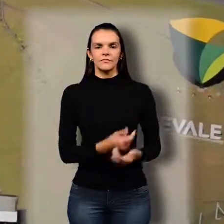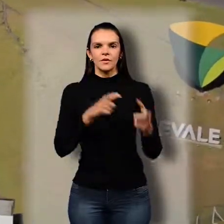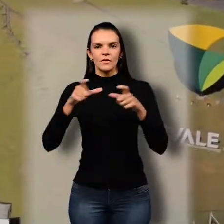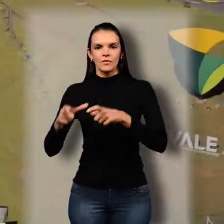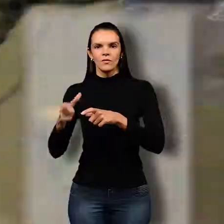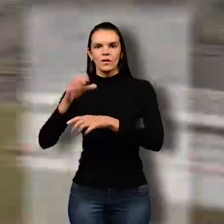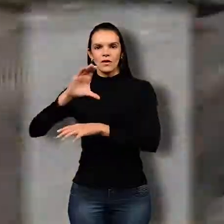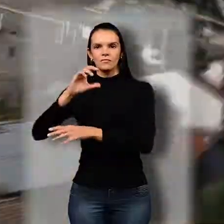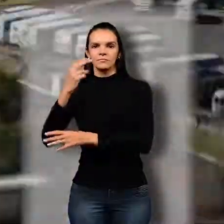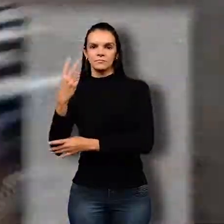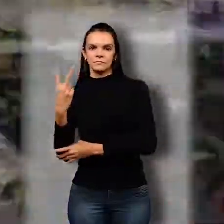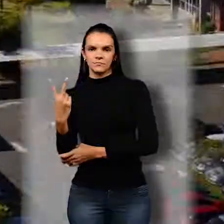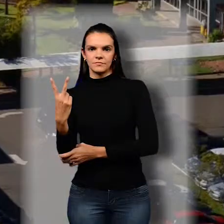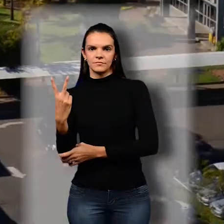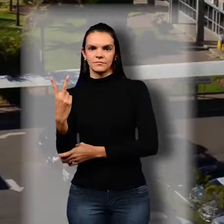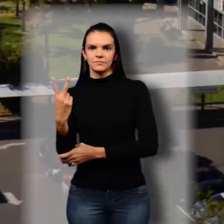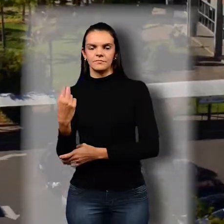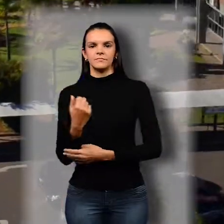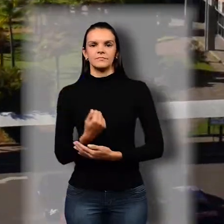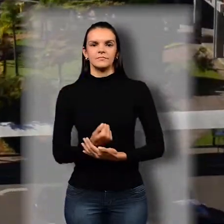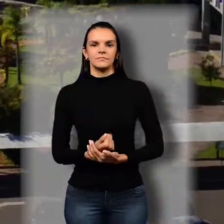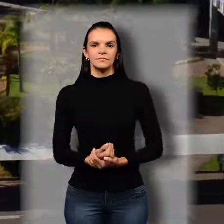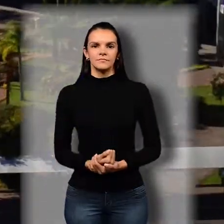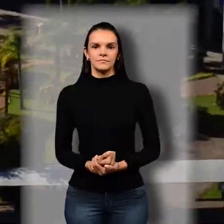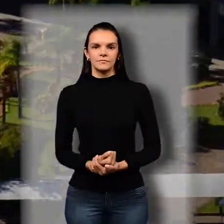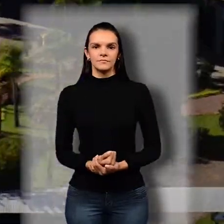o Campus 2